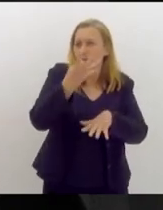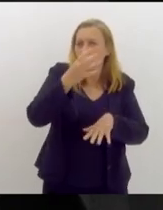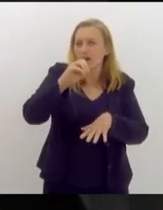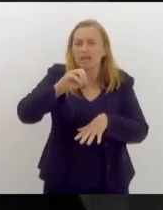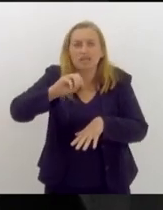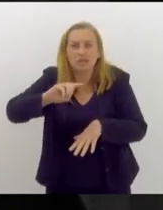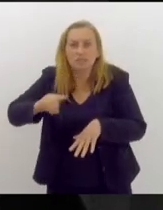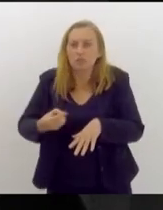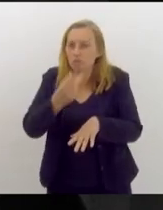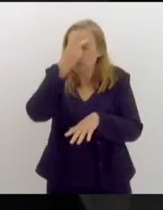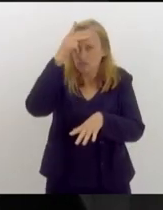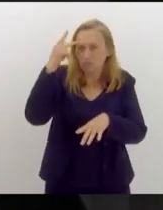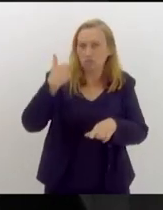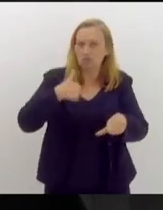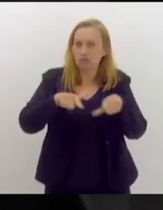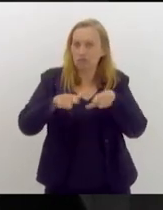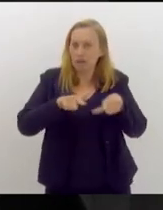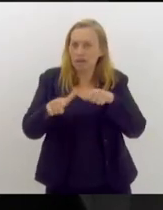Trabalhadores